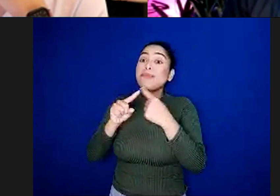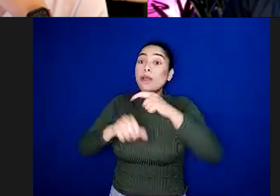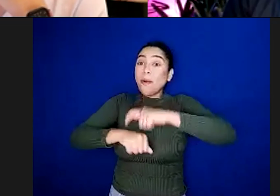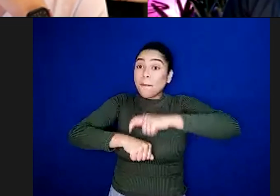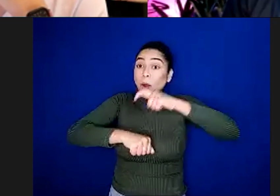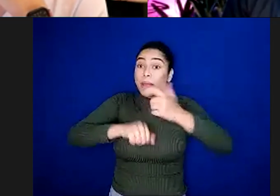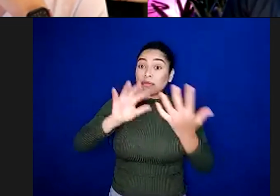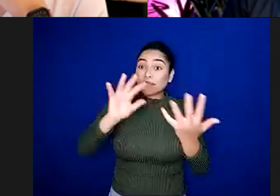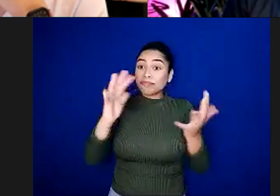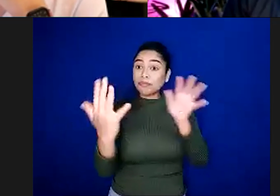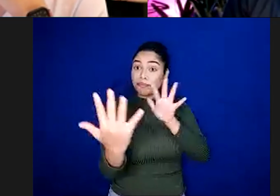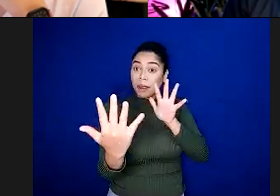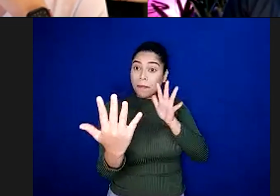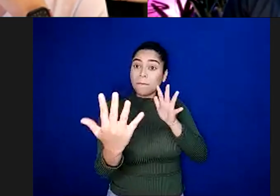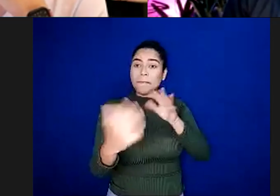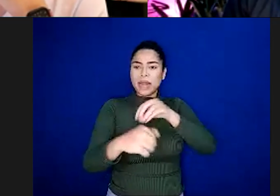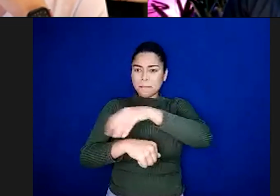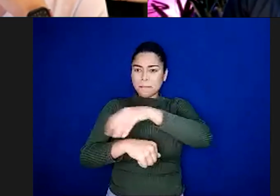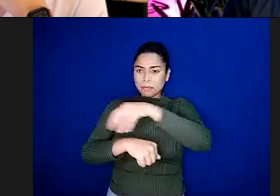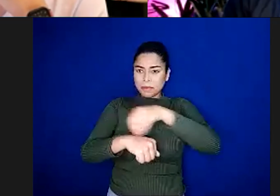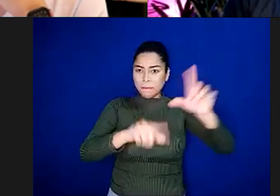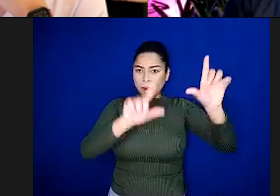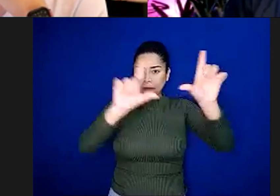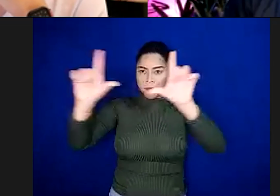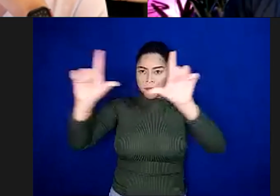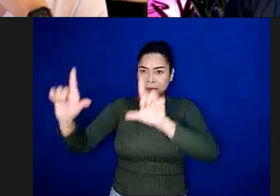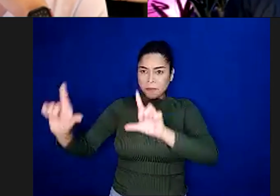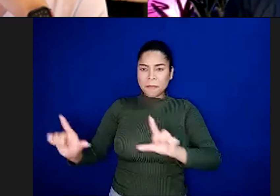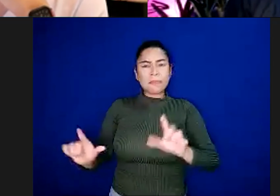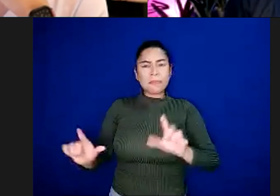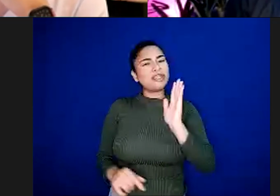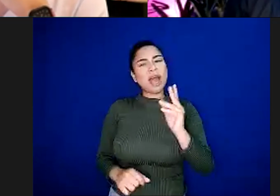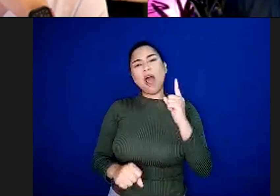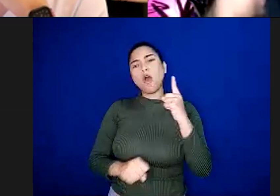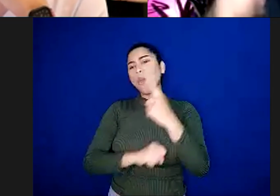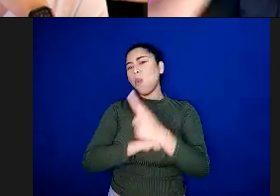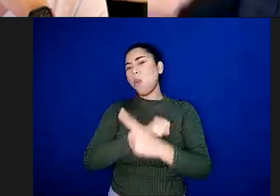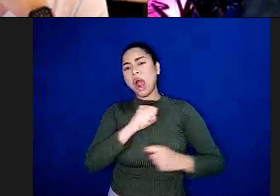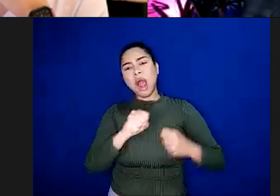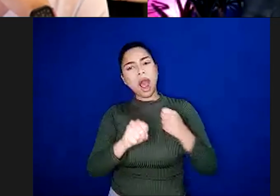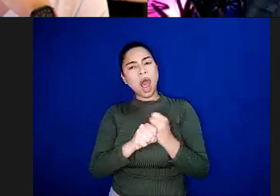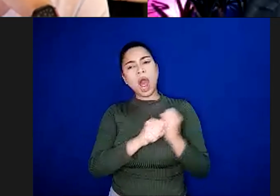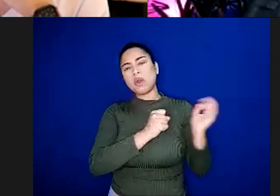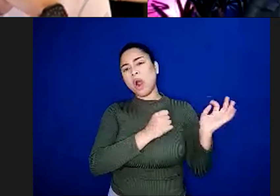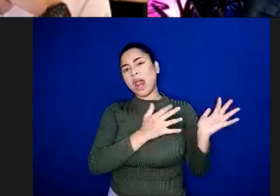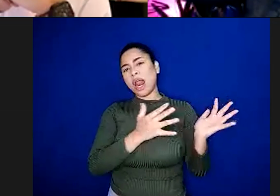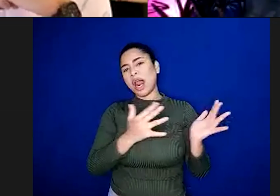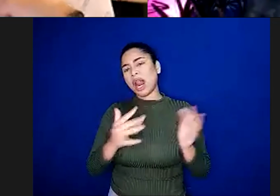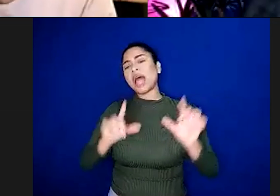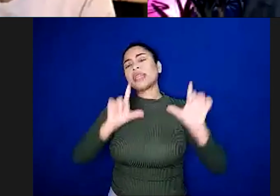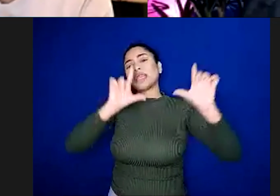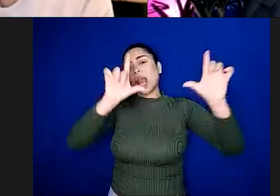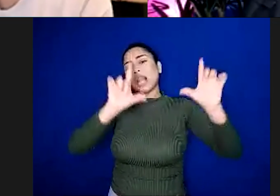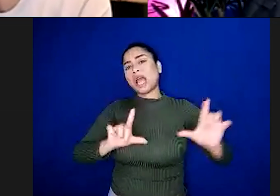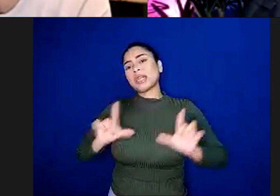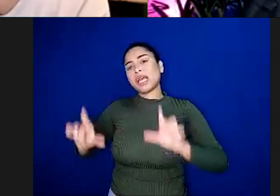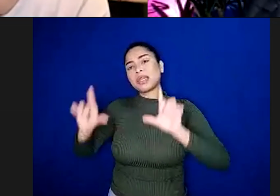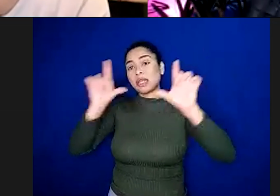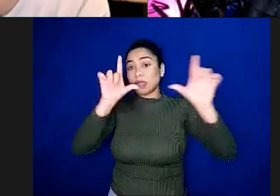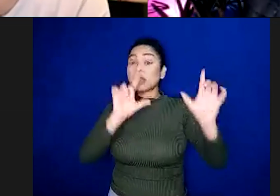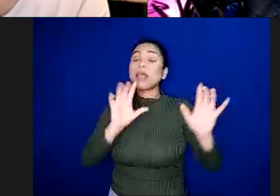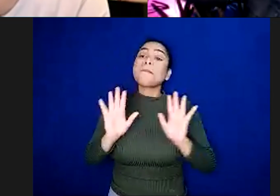mediação não é por telas já um ano né gente um ano já nessa vida mas existem essas